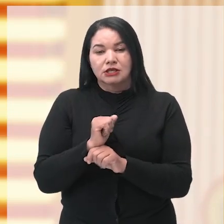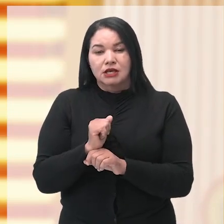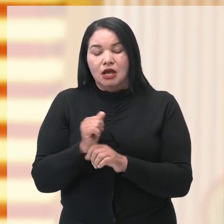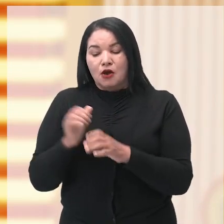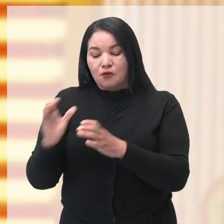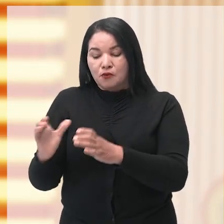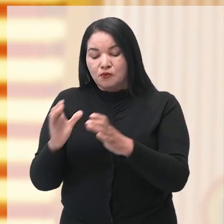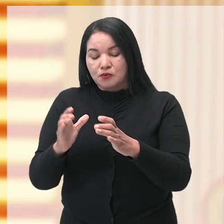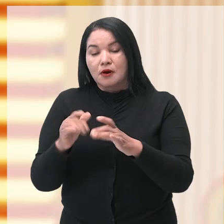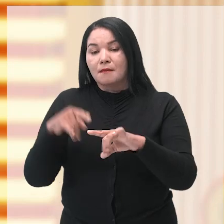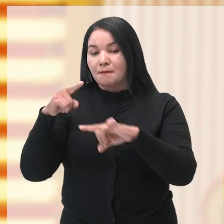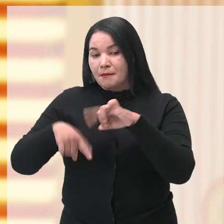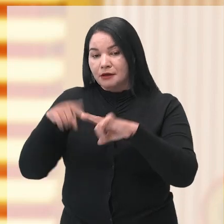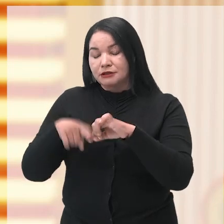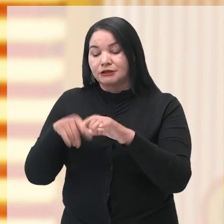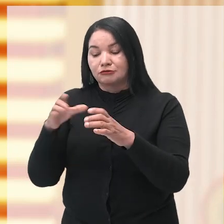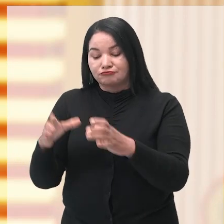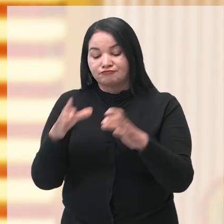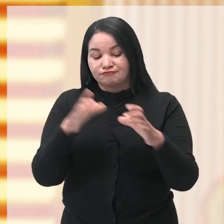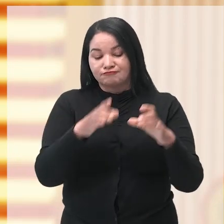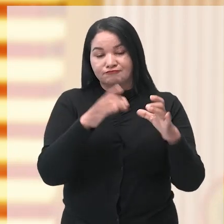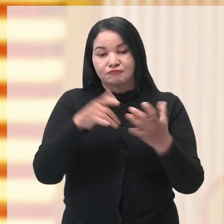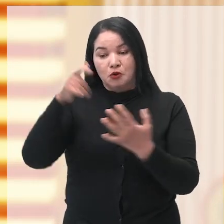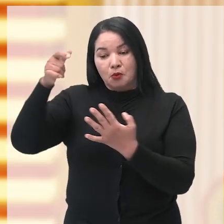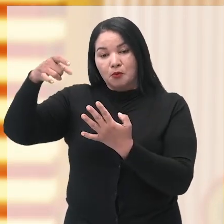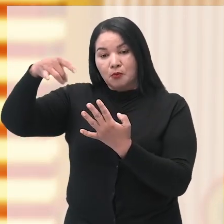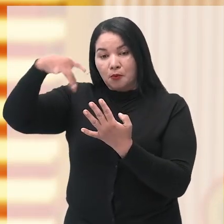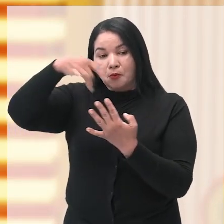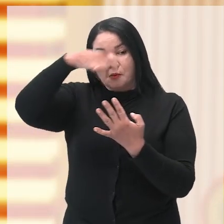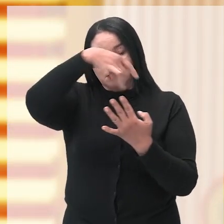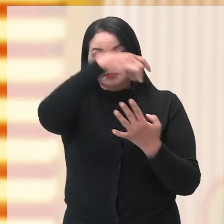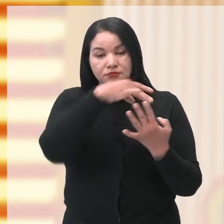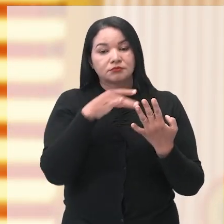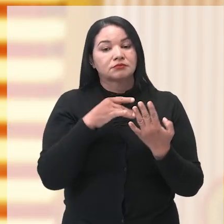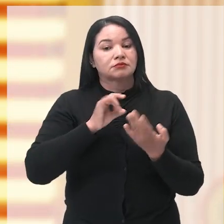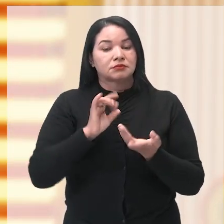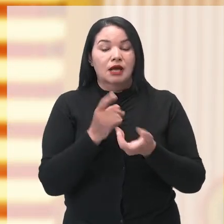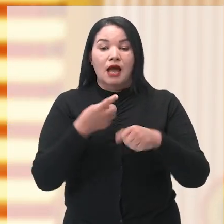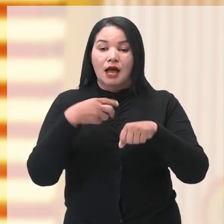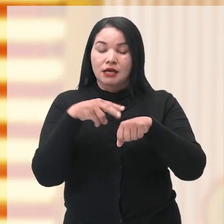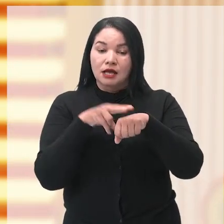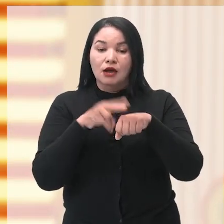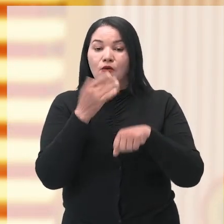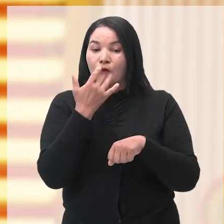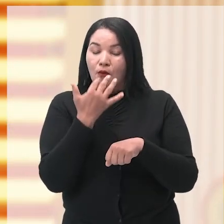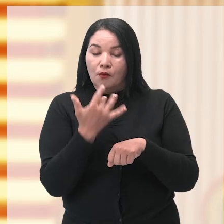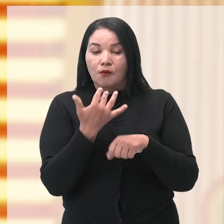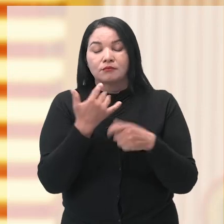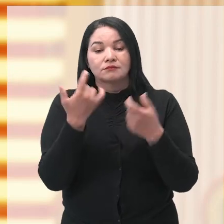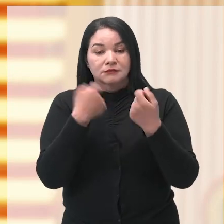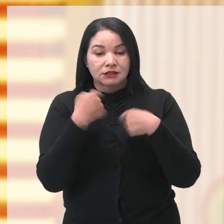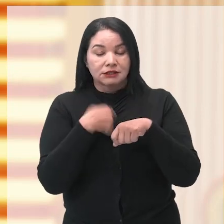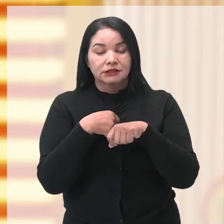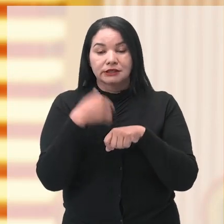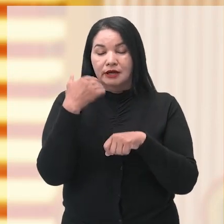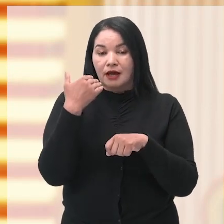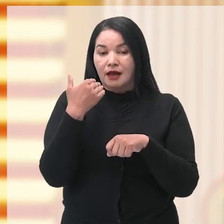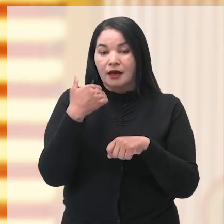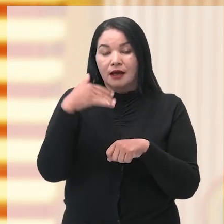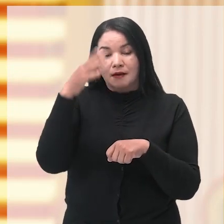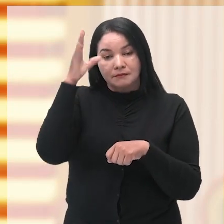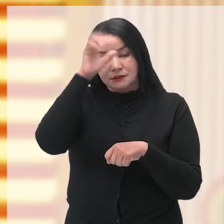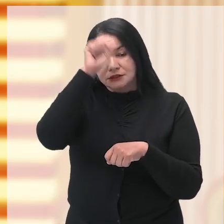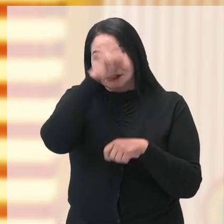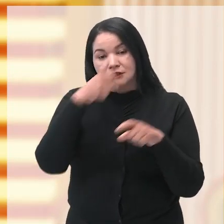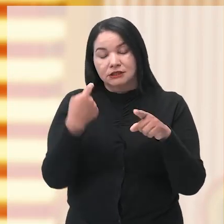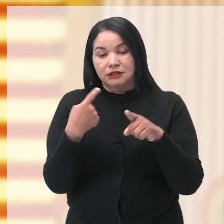resíduo possui a sua destinação e a sua cor é um passo fundamental para que possamos,